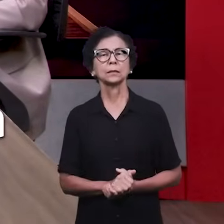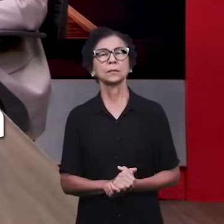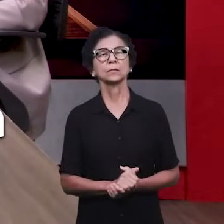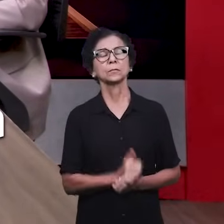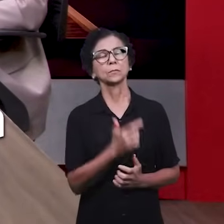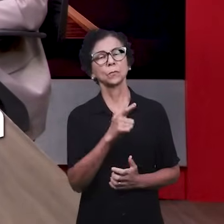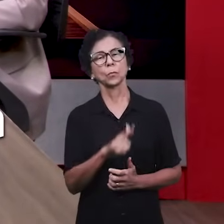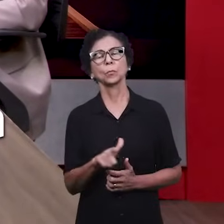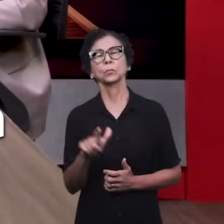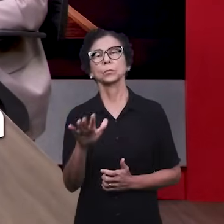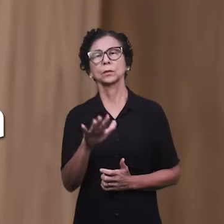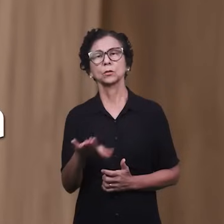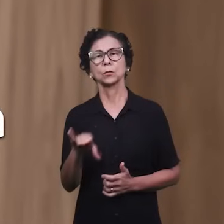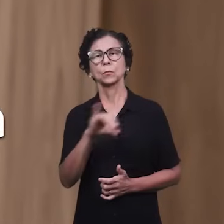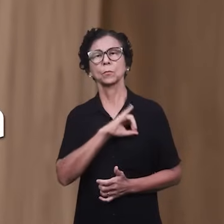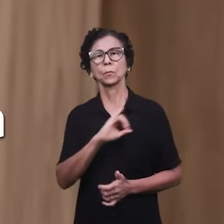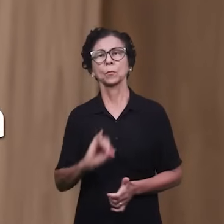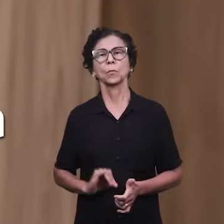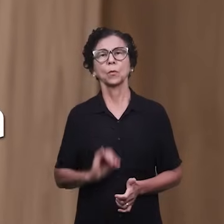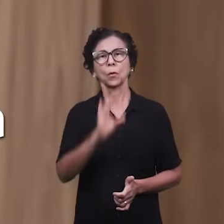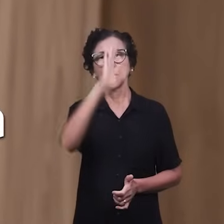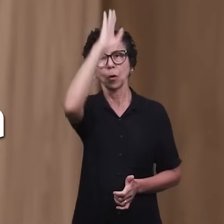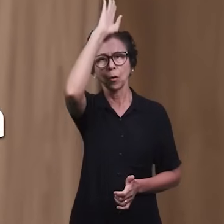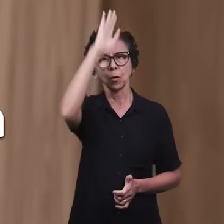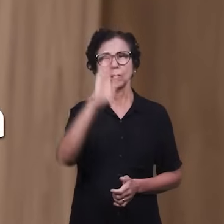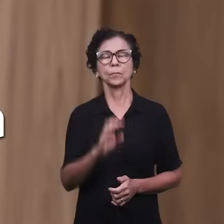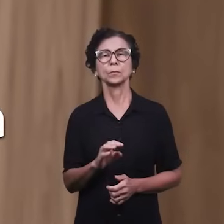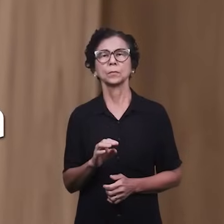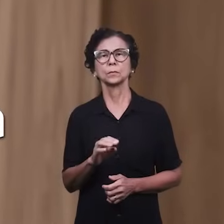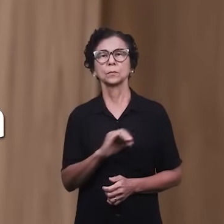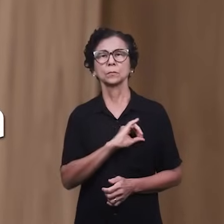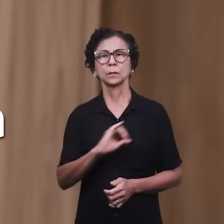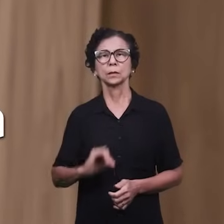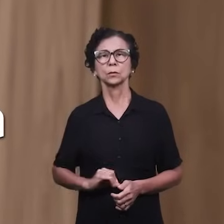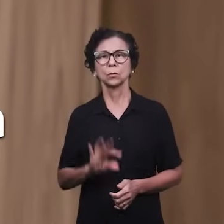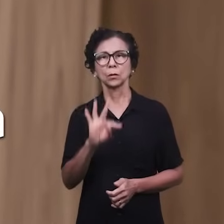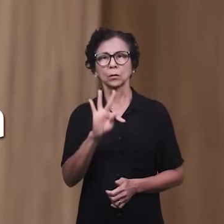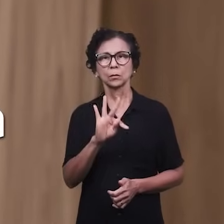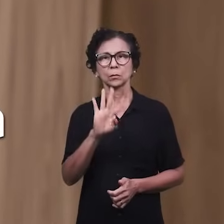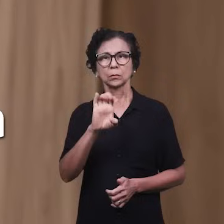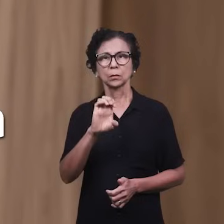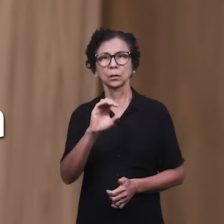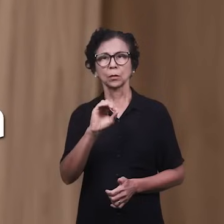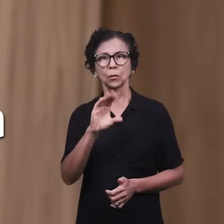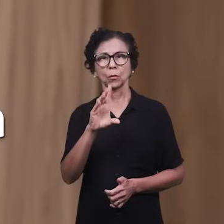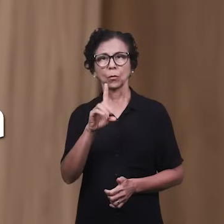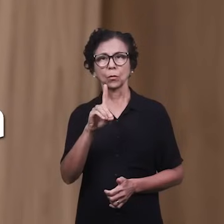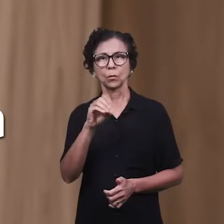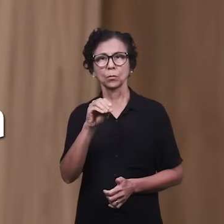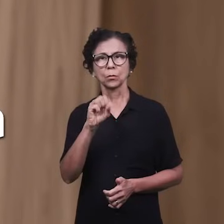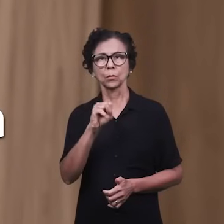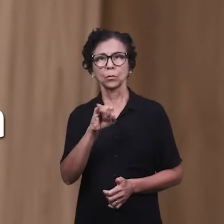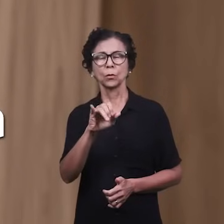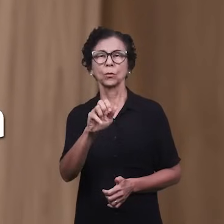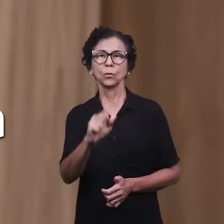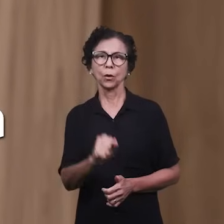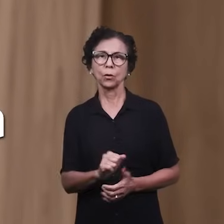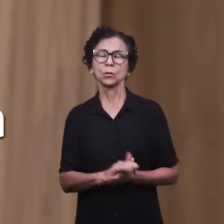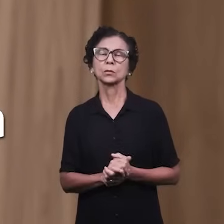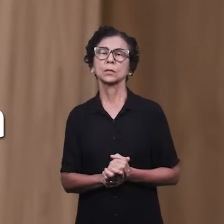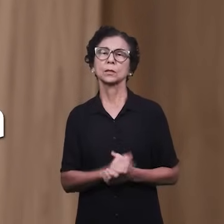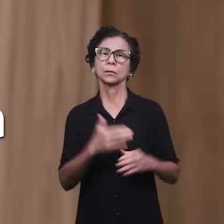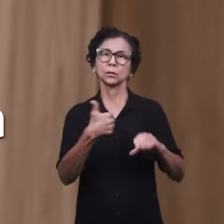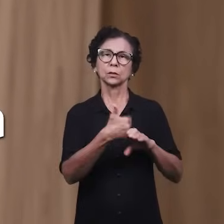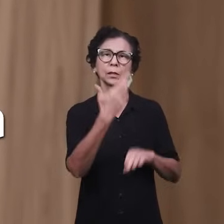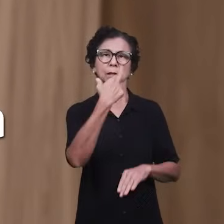Tessalônica, já com um outro imperador romano chamado Teodósio. E aí, de fato, o cristianismo passou a religião oficial